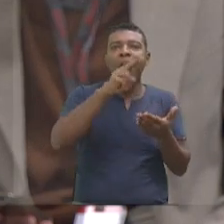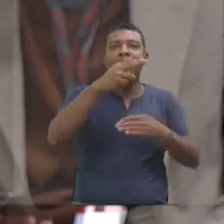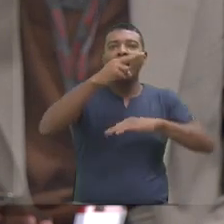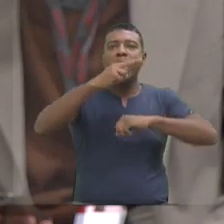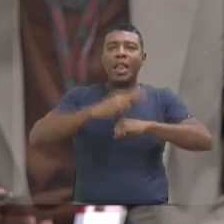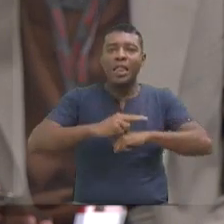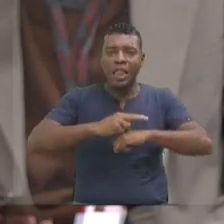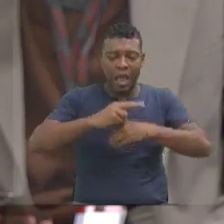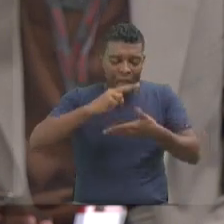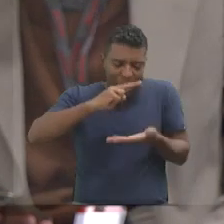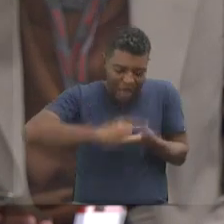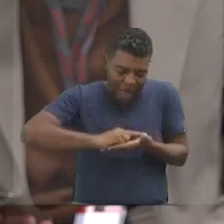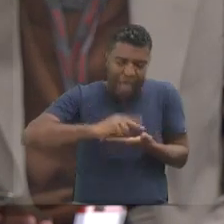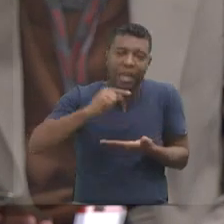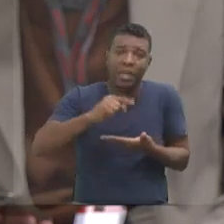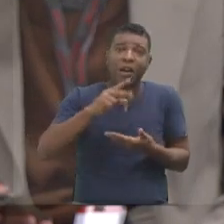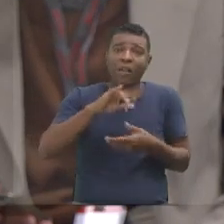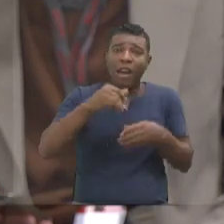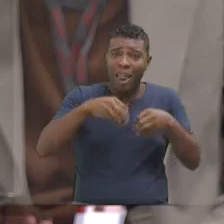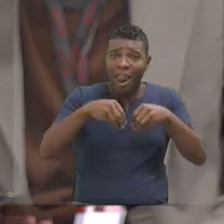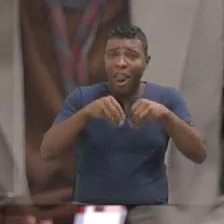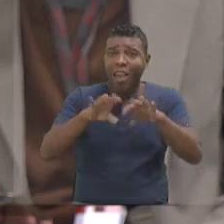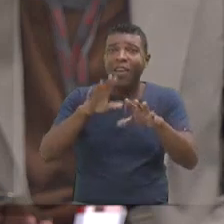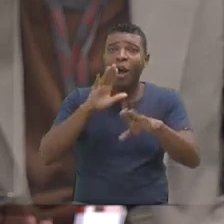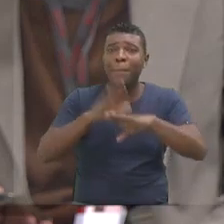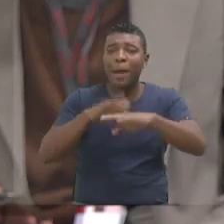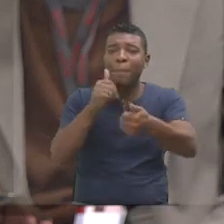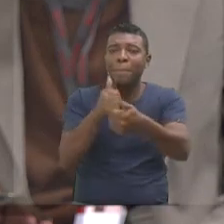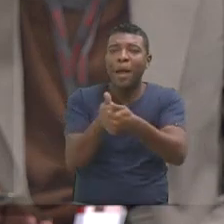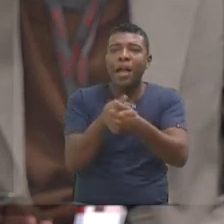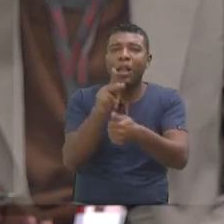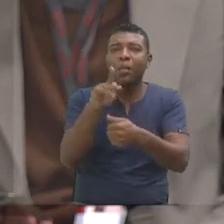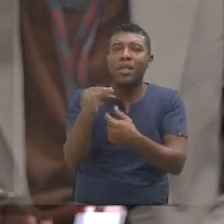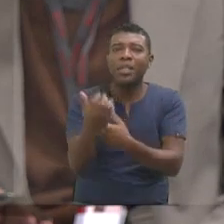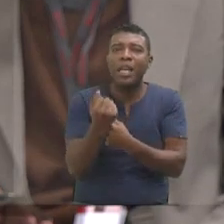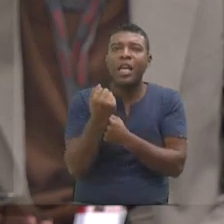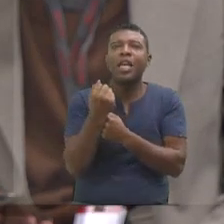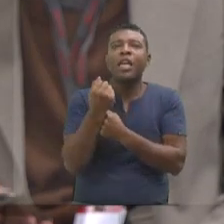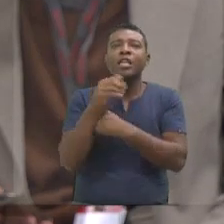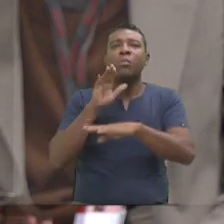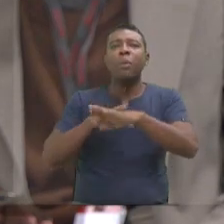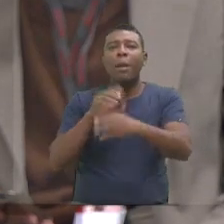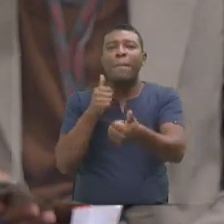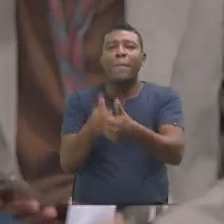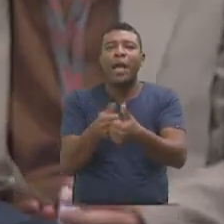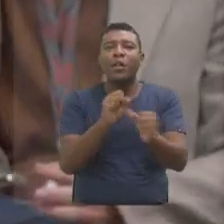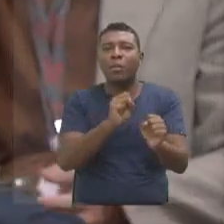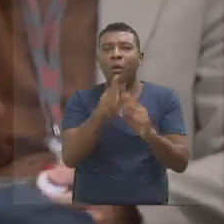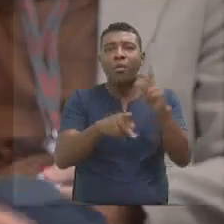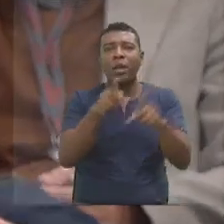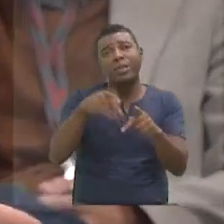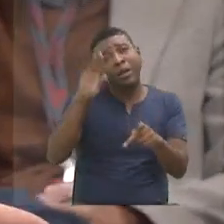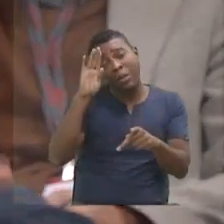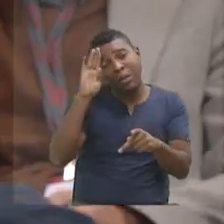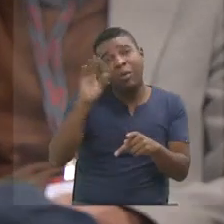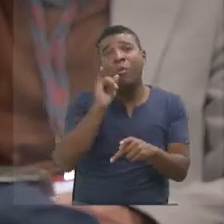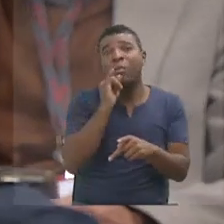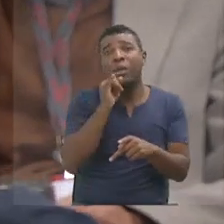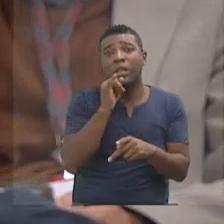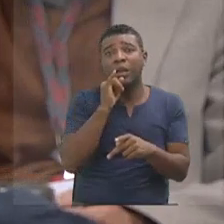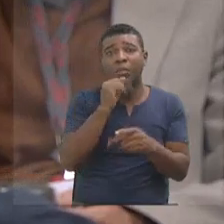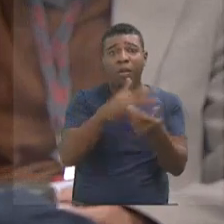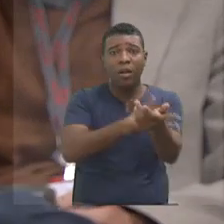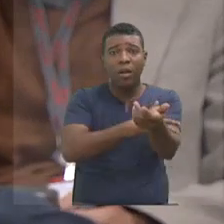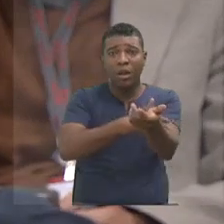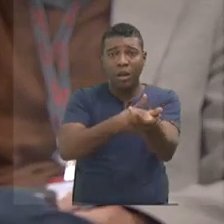Nossa de levar mais perto do paciente da população alguns tratamentos especialmente como eu falei de hemodiálise